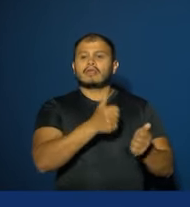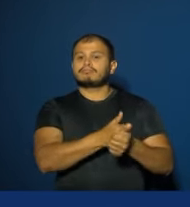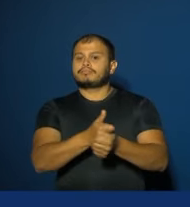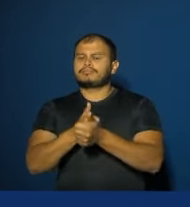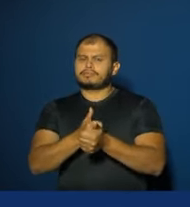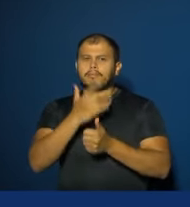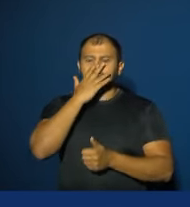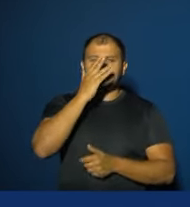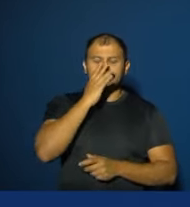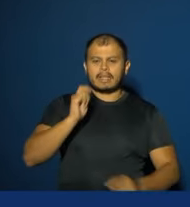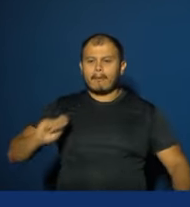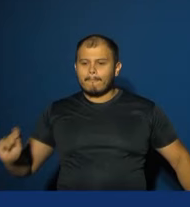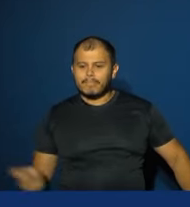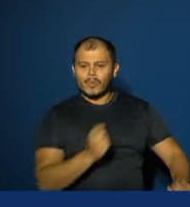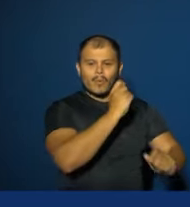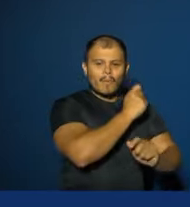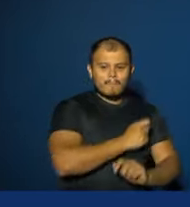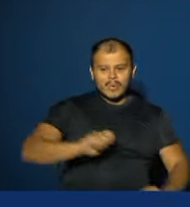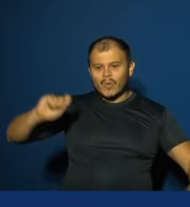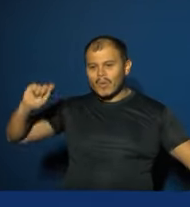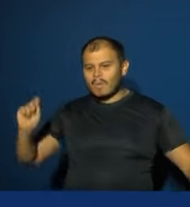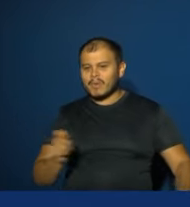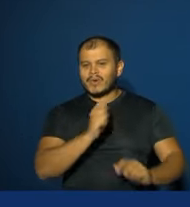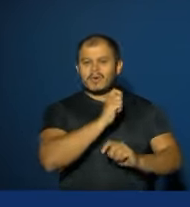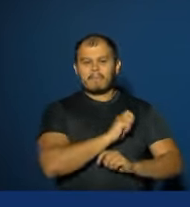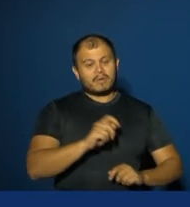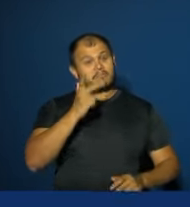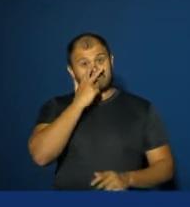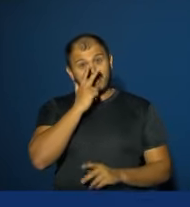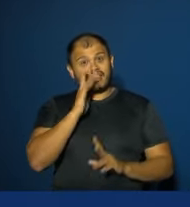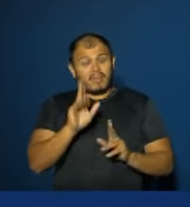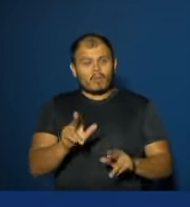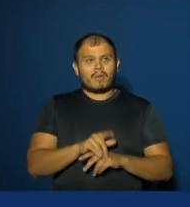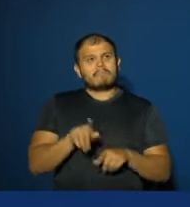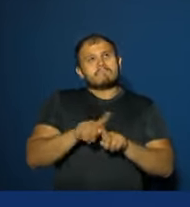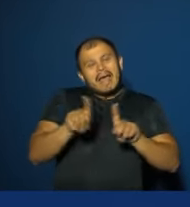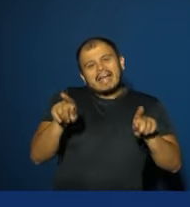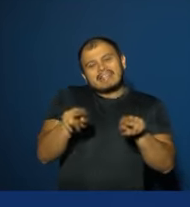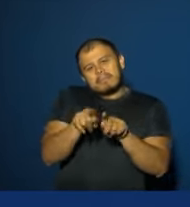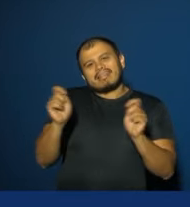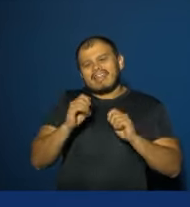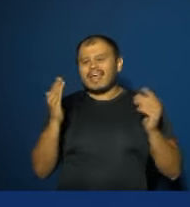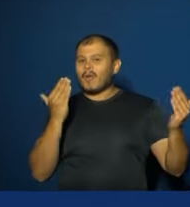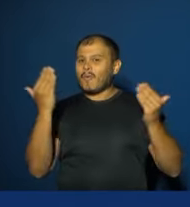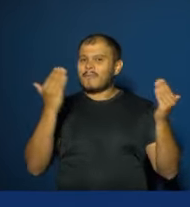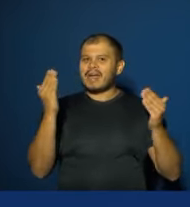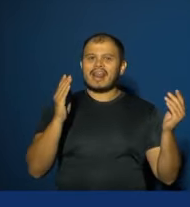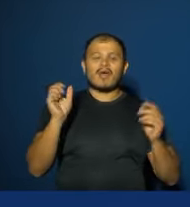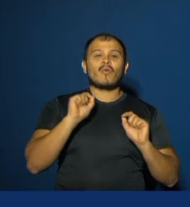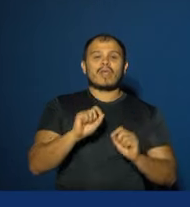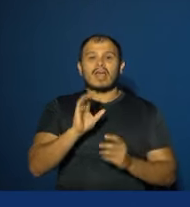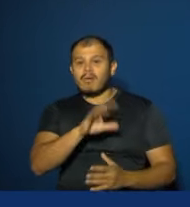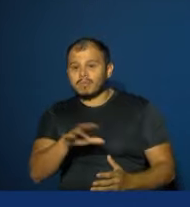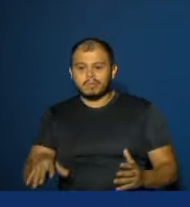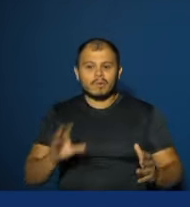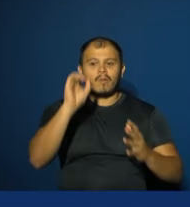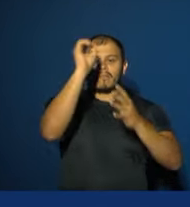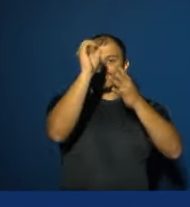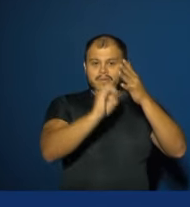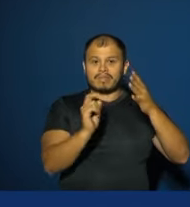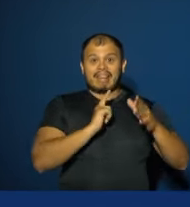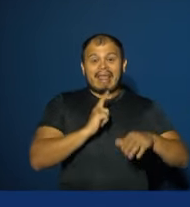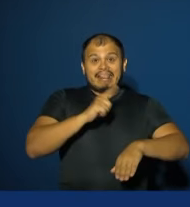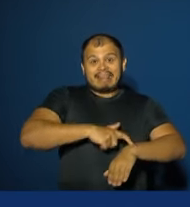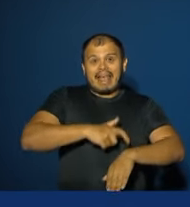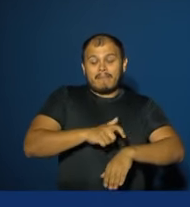jogo de tênis, né? Um ganha ponto, outro ganha ponto, mas é um pouco basquete também, né? Porque o tempo acaba. Ontem